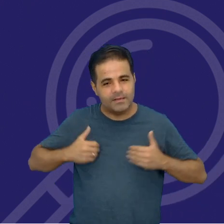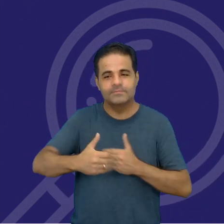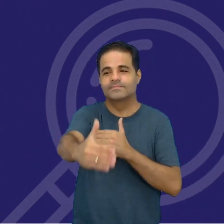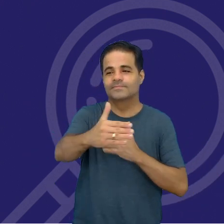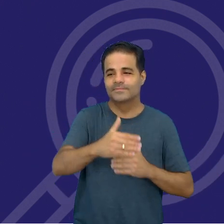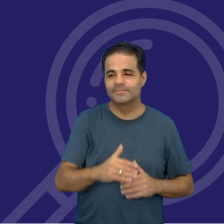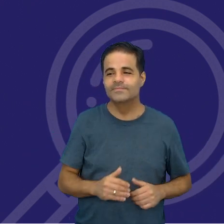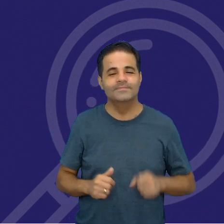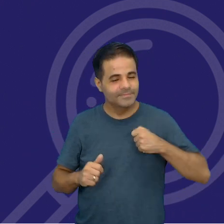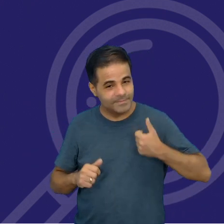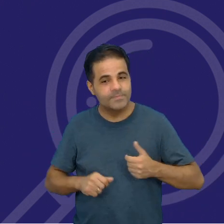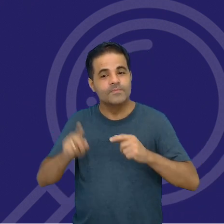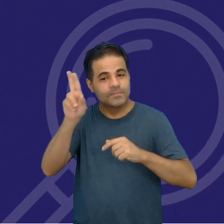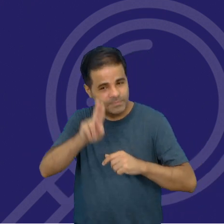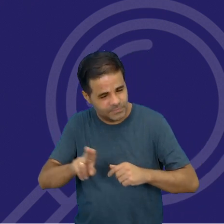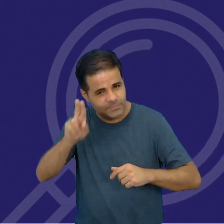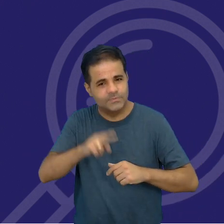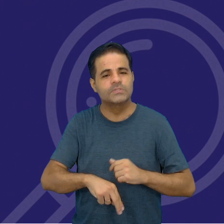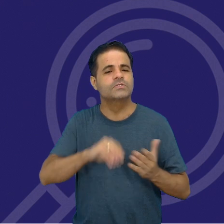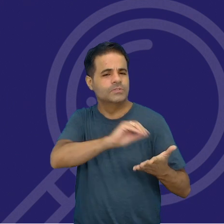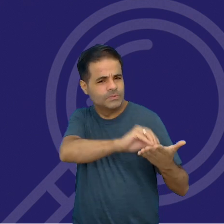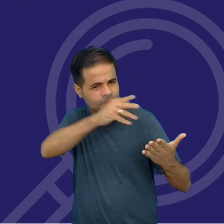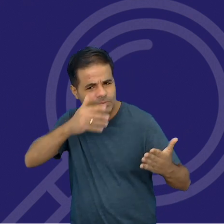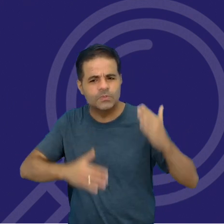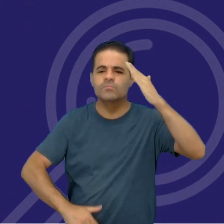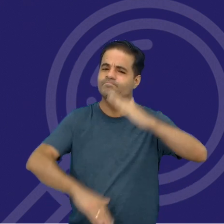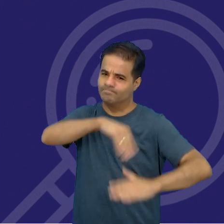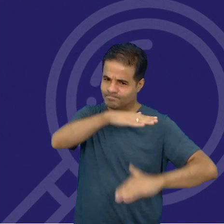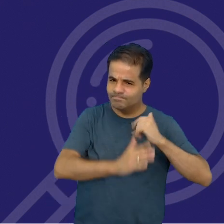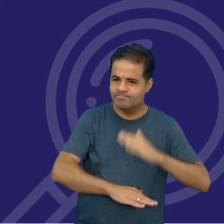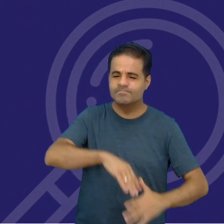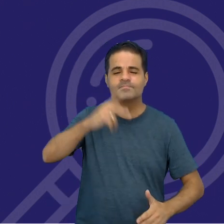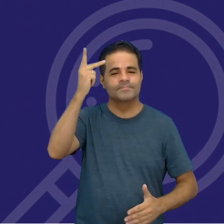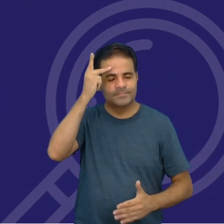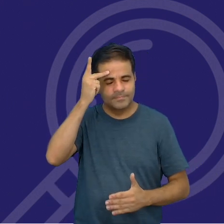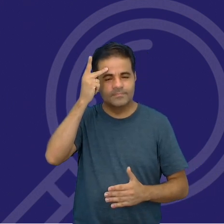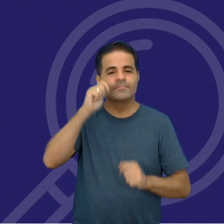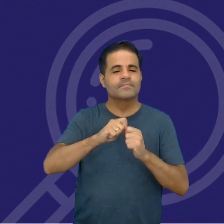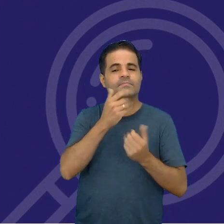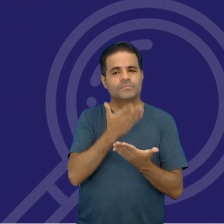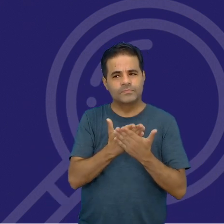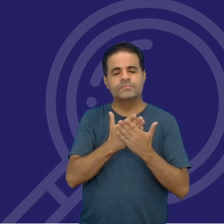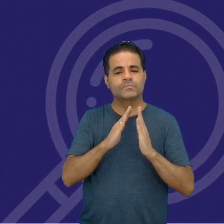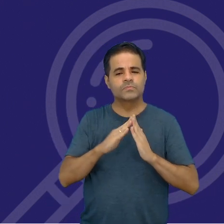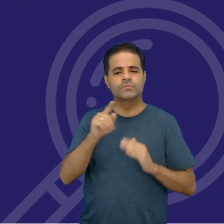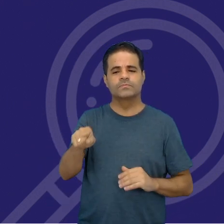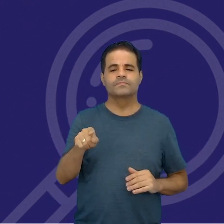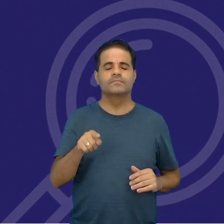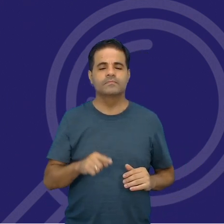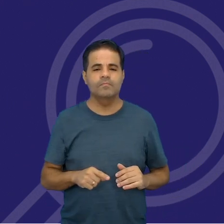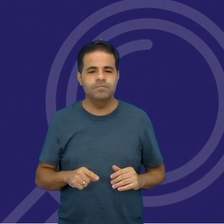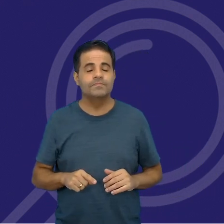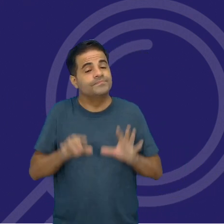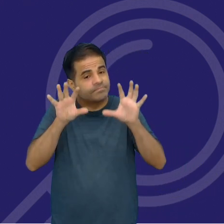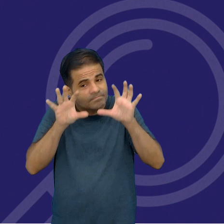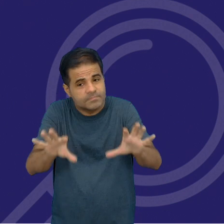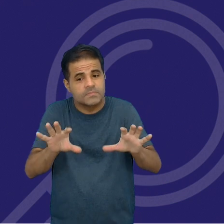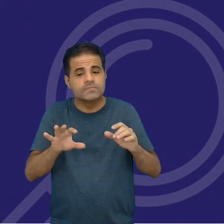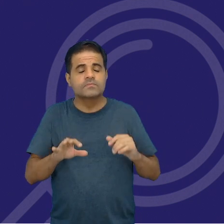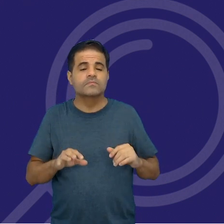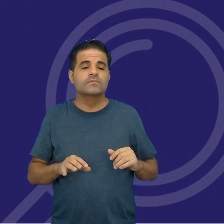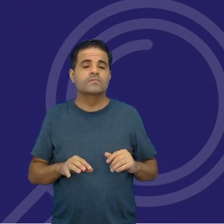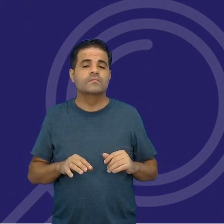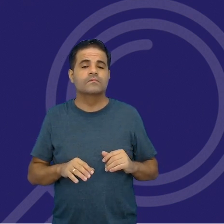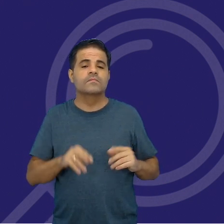a confusão que eu fiz do currículo em ação com São Paulo Faz Escola, e assim, né, é isso mesmo, né, tá